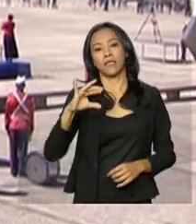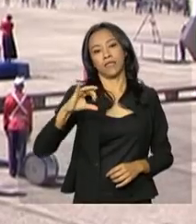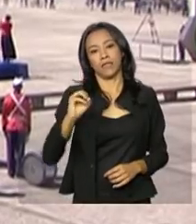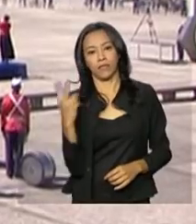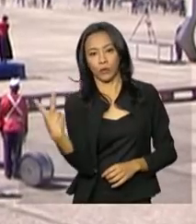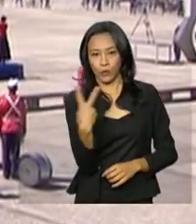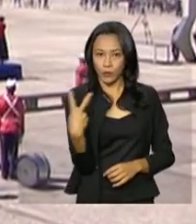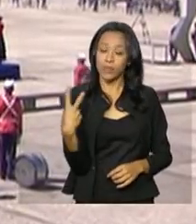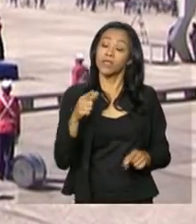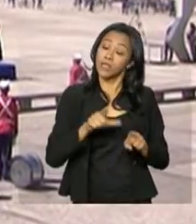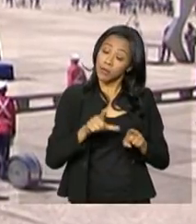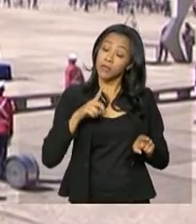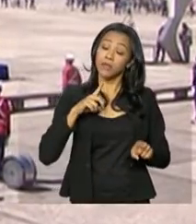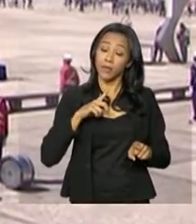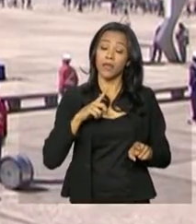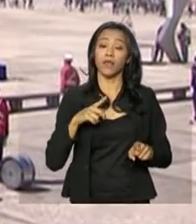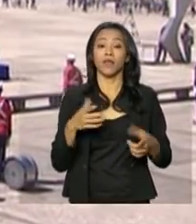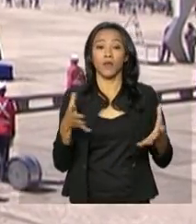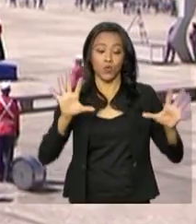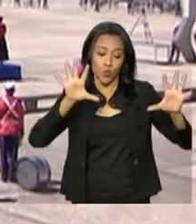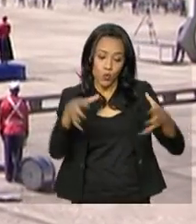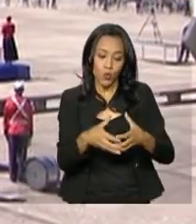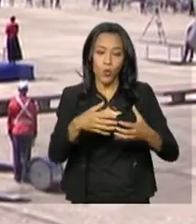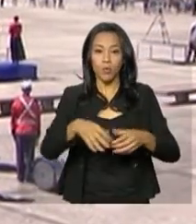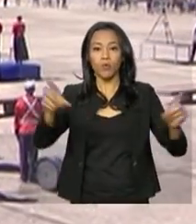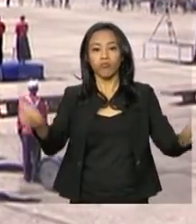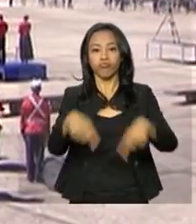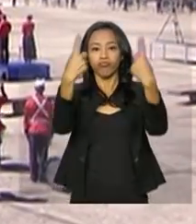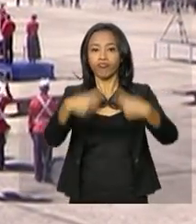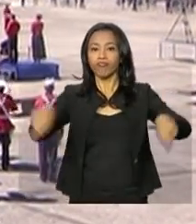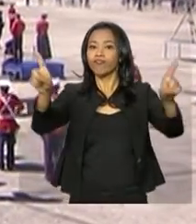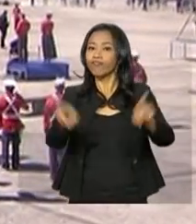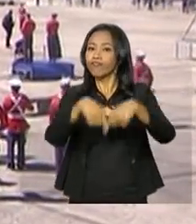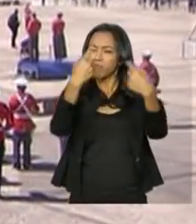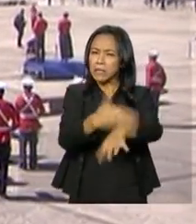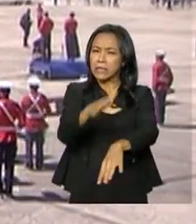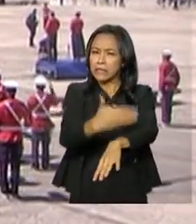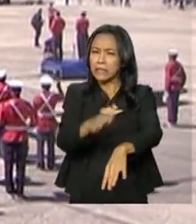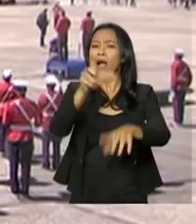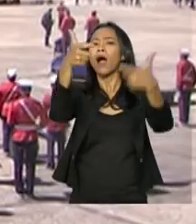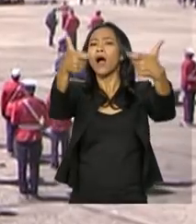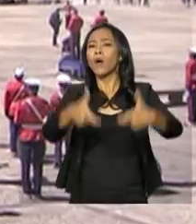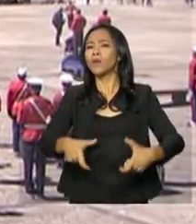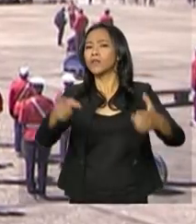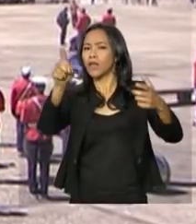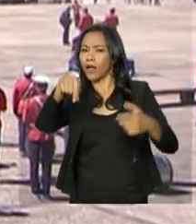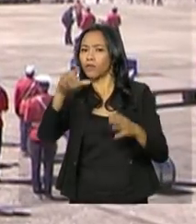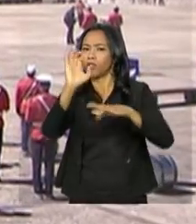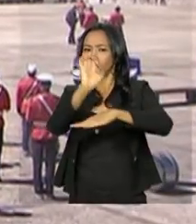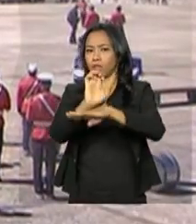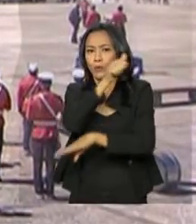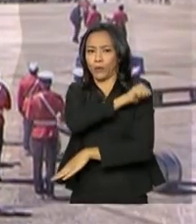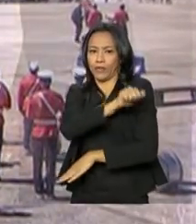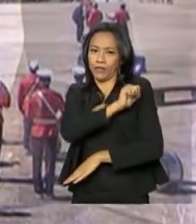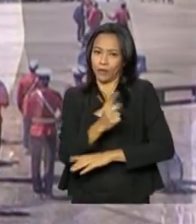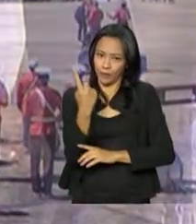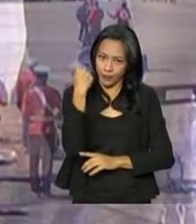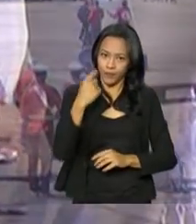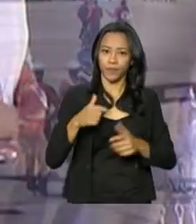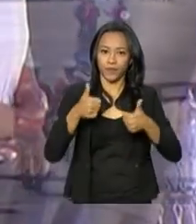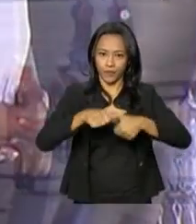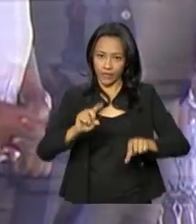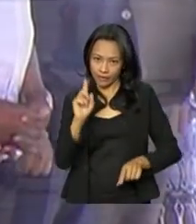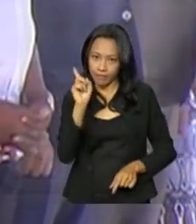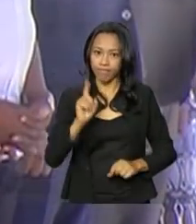uma banda sinfônica, que fica sediada no Rio de Janeiro, lá no Comando Geral do Corpo de Fuzileiros Navais.